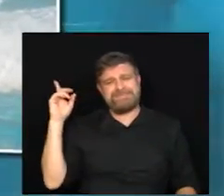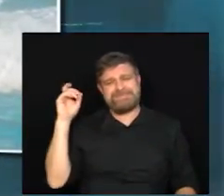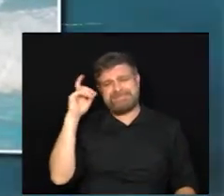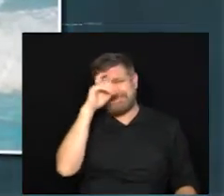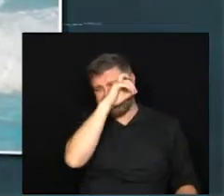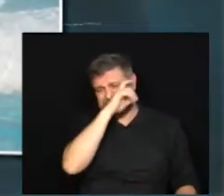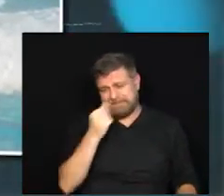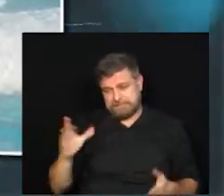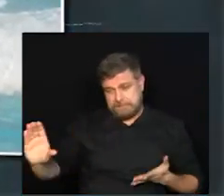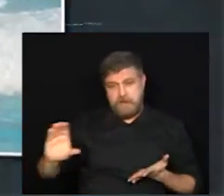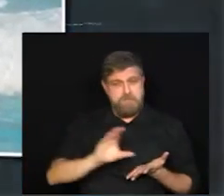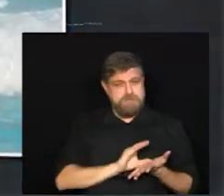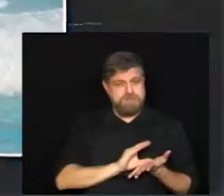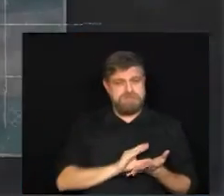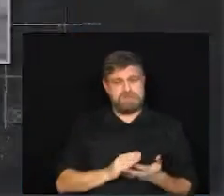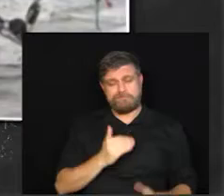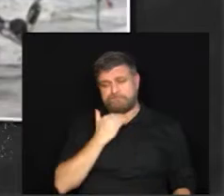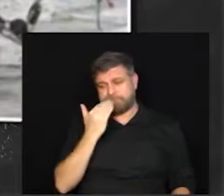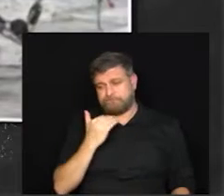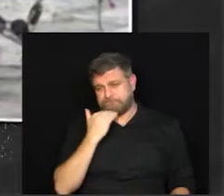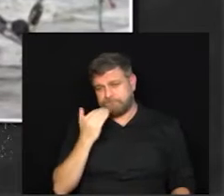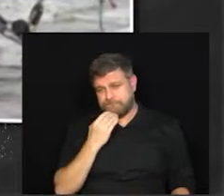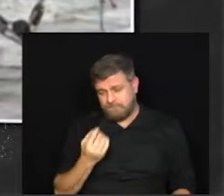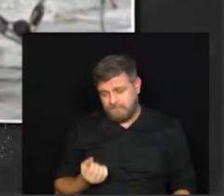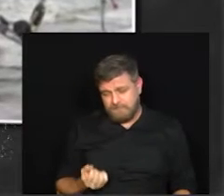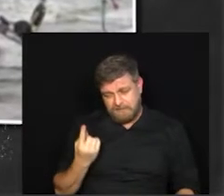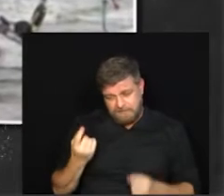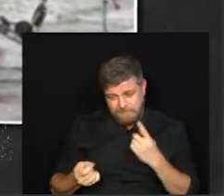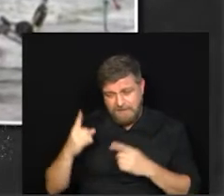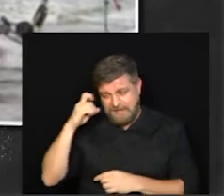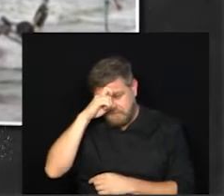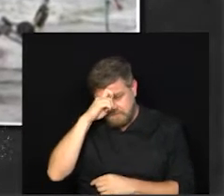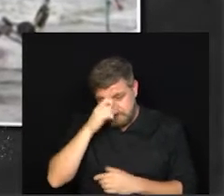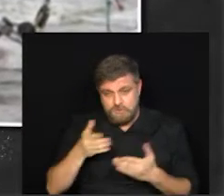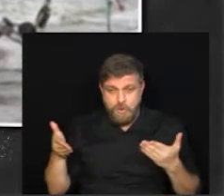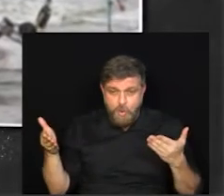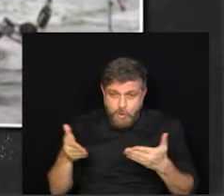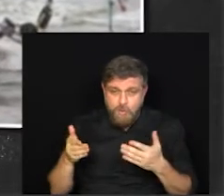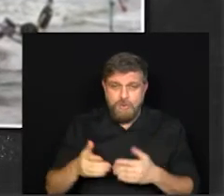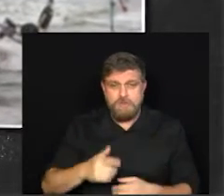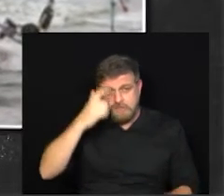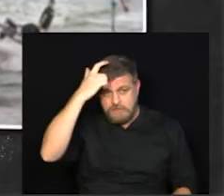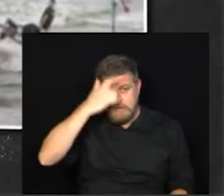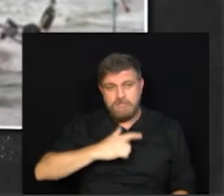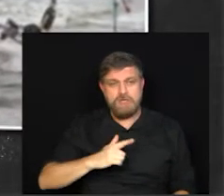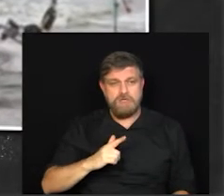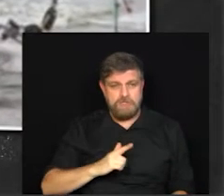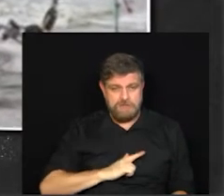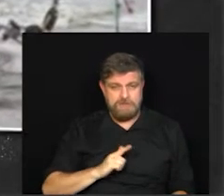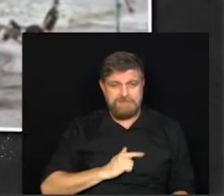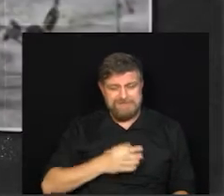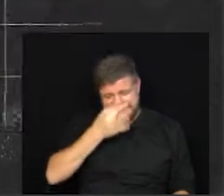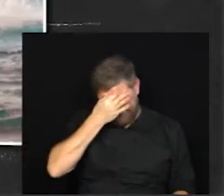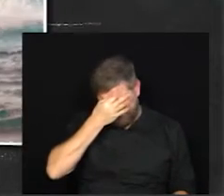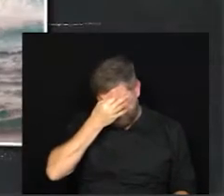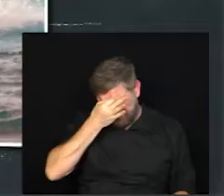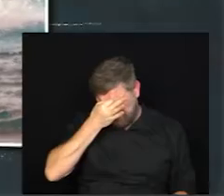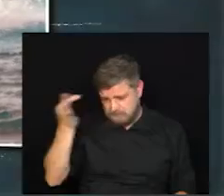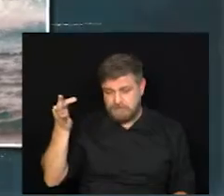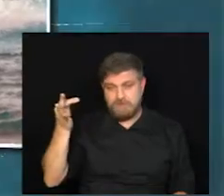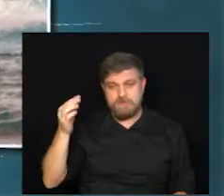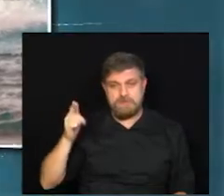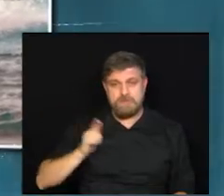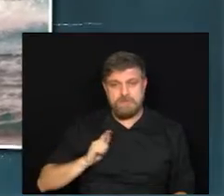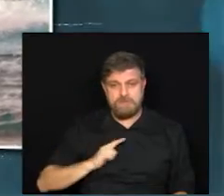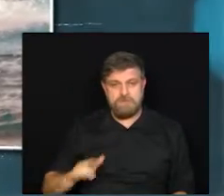invista forte, assim, sabe? Sim. Claro que hoje eu tenho a sorte, né, de ter a